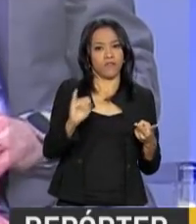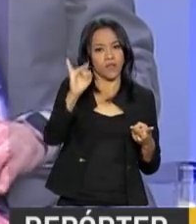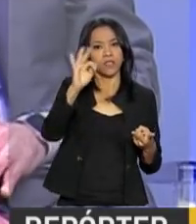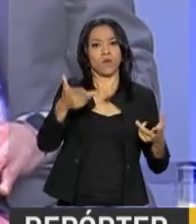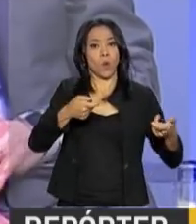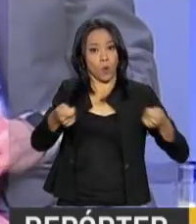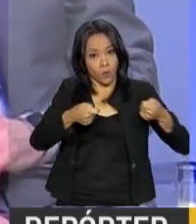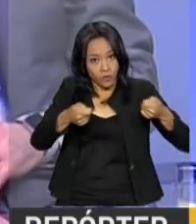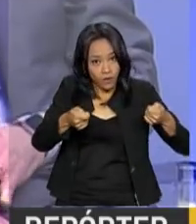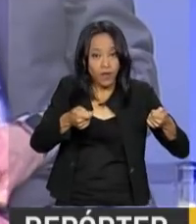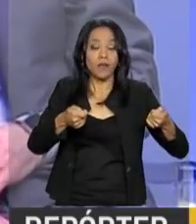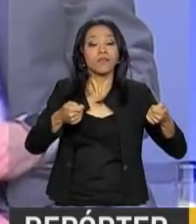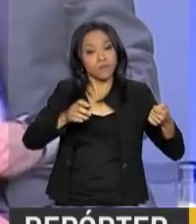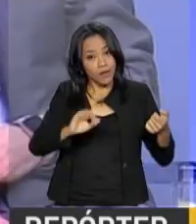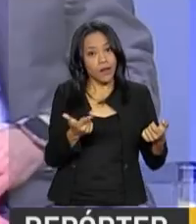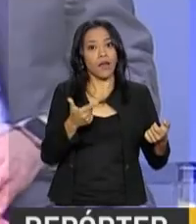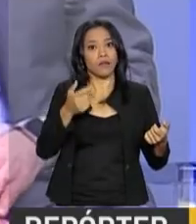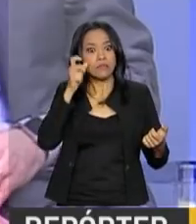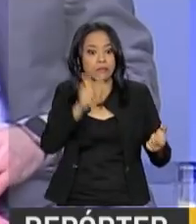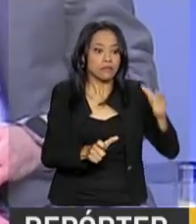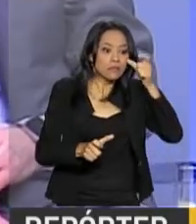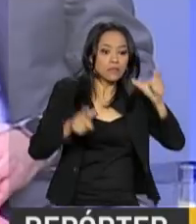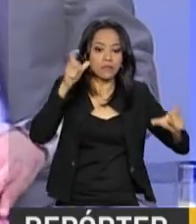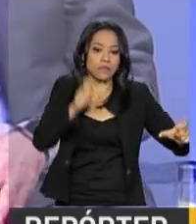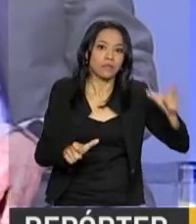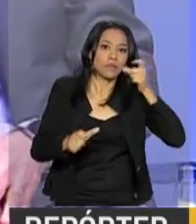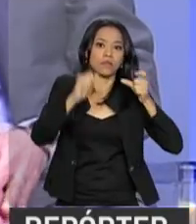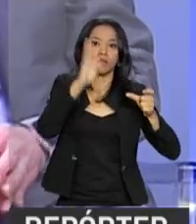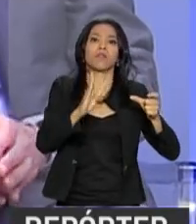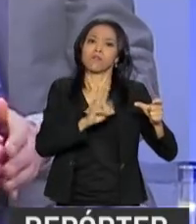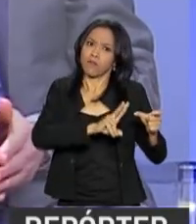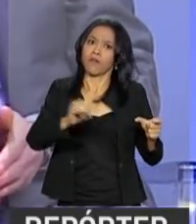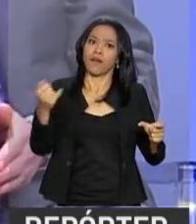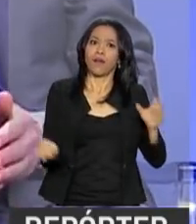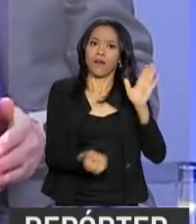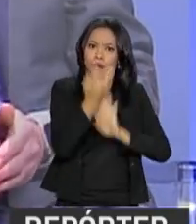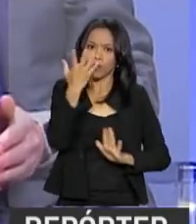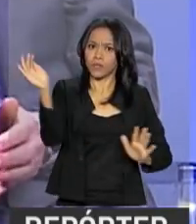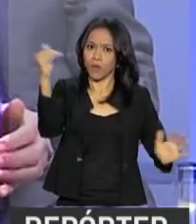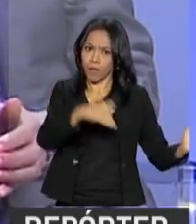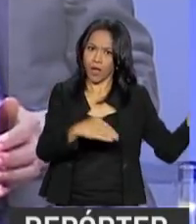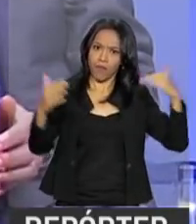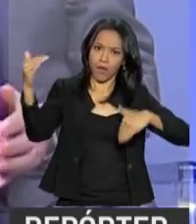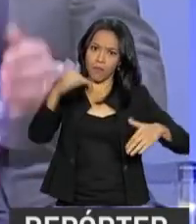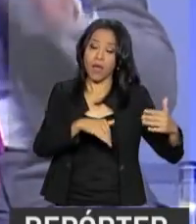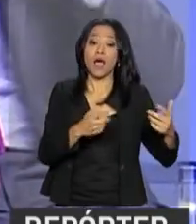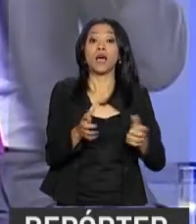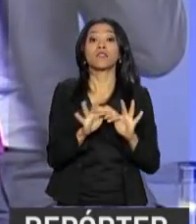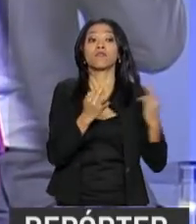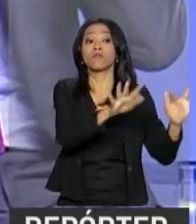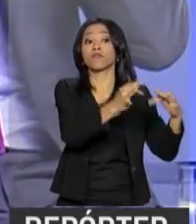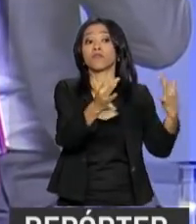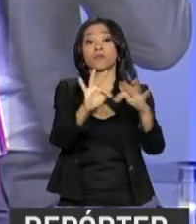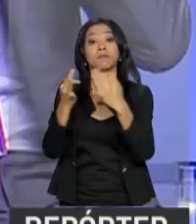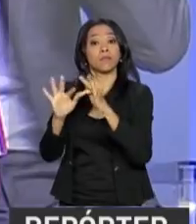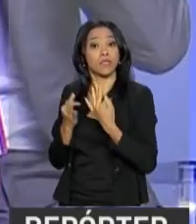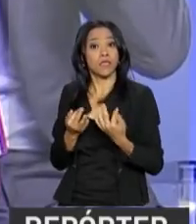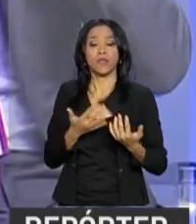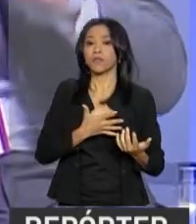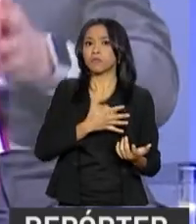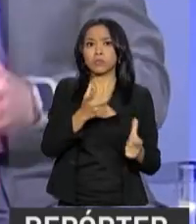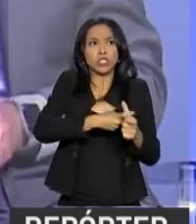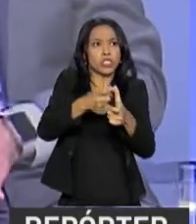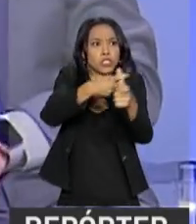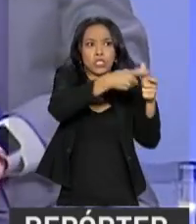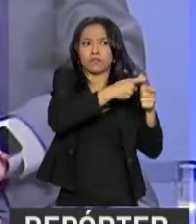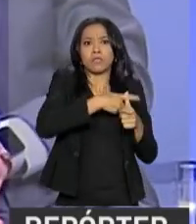certamente o volume de investimento pelo que a gente viu iria acontecer é as famílias pouco quase nada e atividades a gente